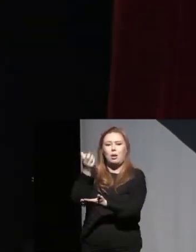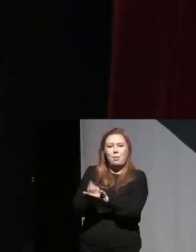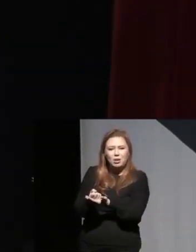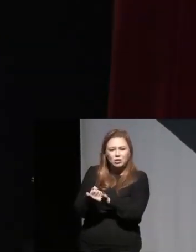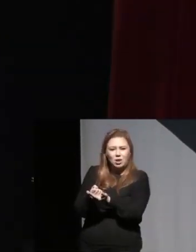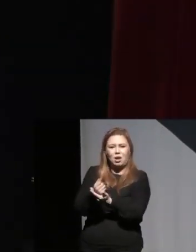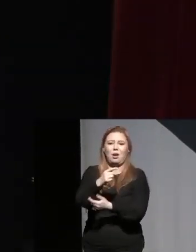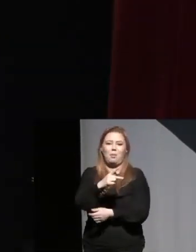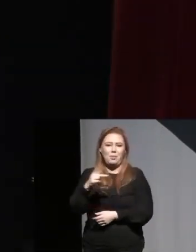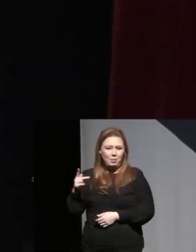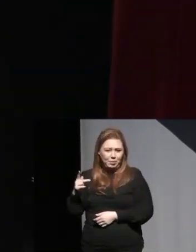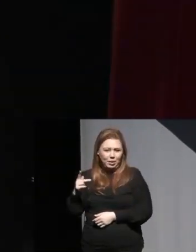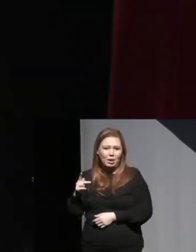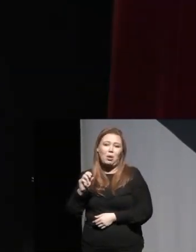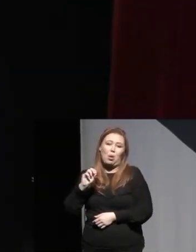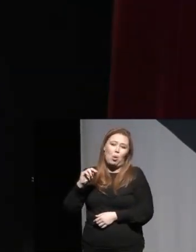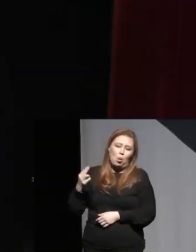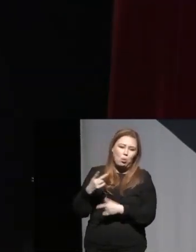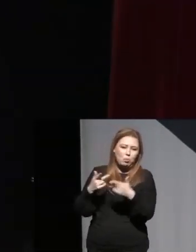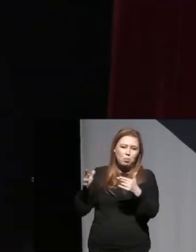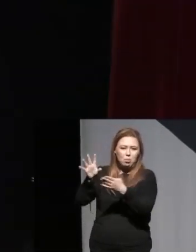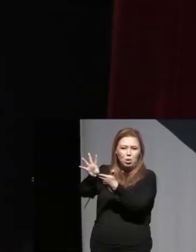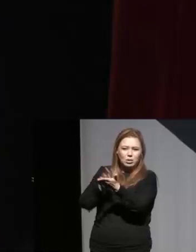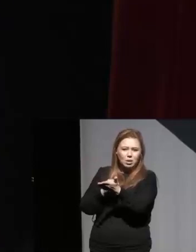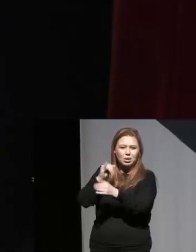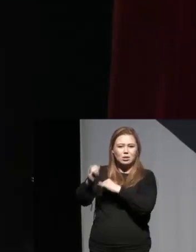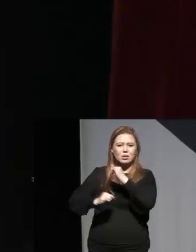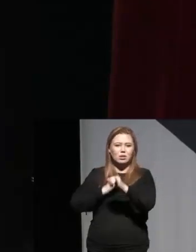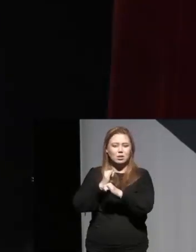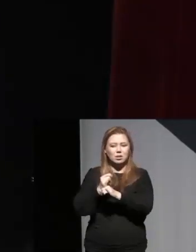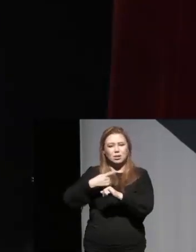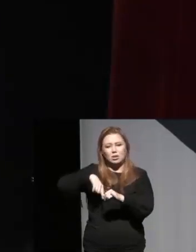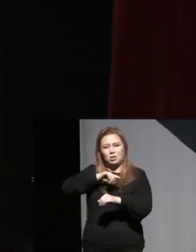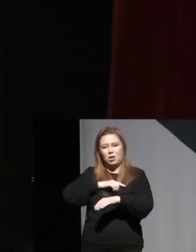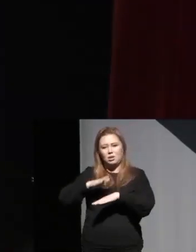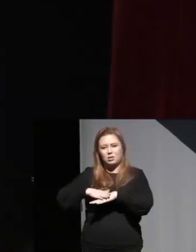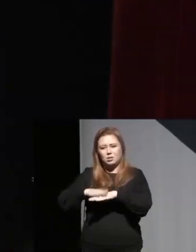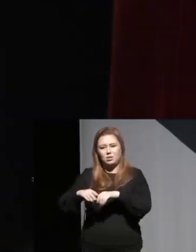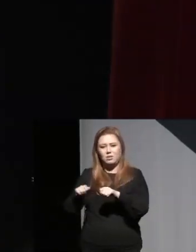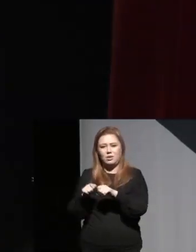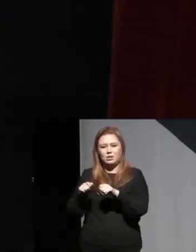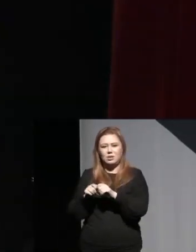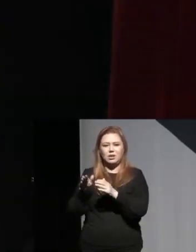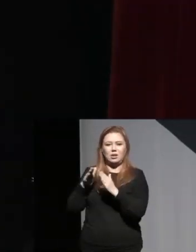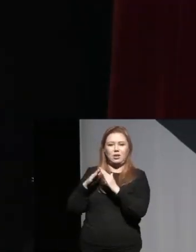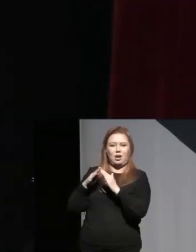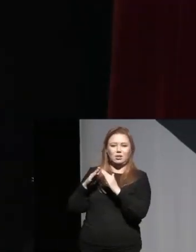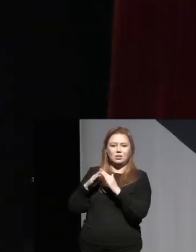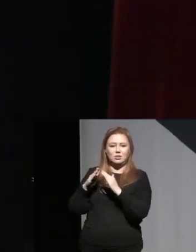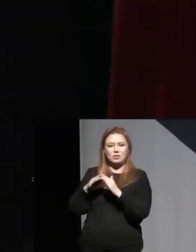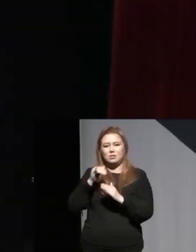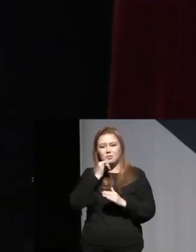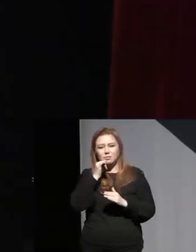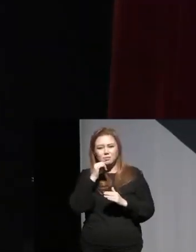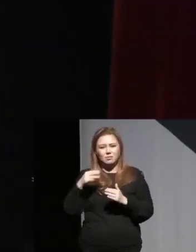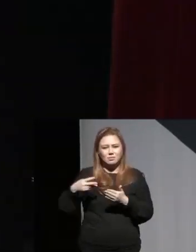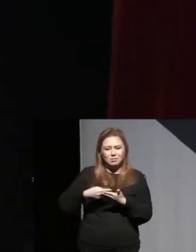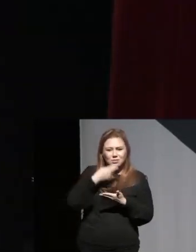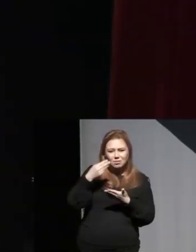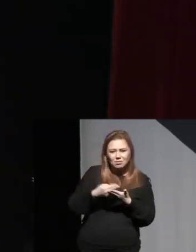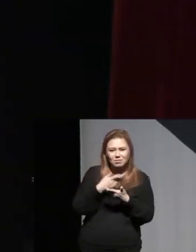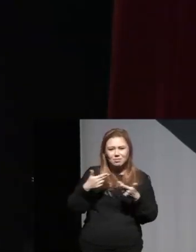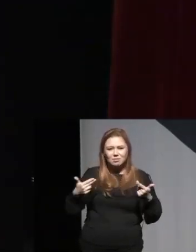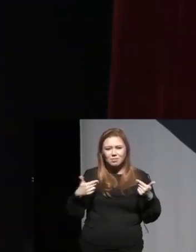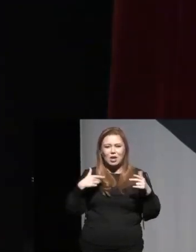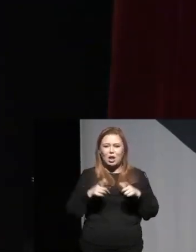aplicativos ou modelos da internet e imprimamos na nossa casa as coisas. Por exemplo, talheres, louças, coisas